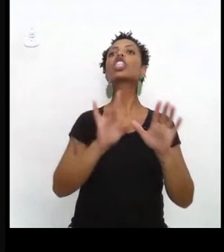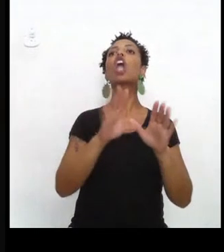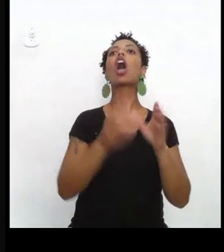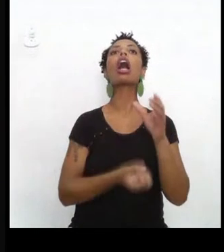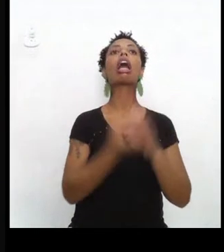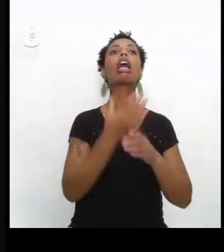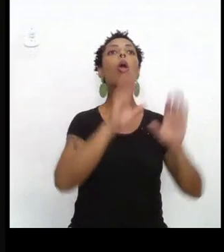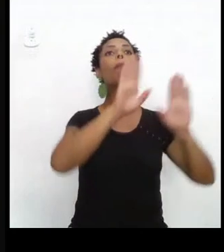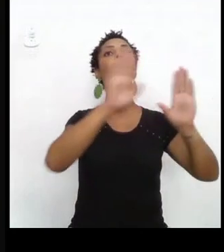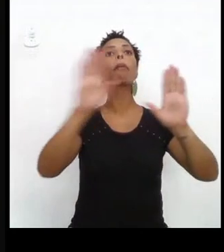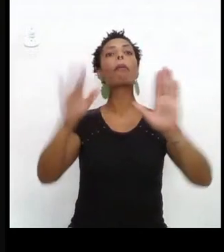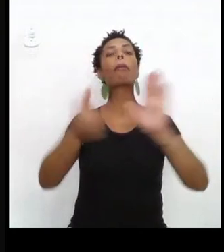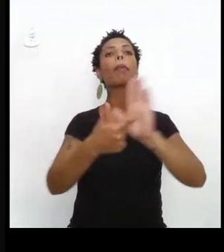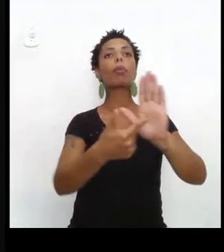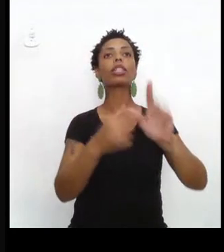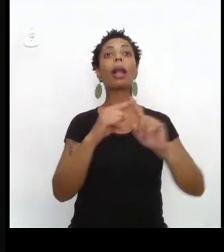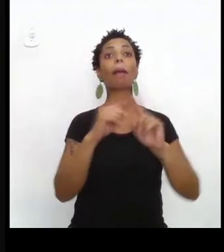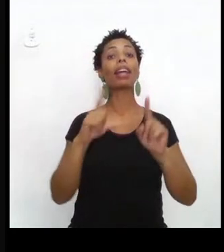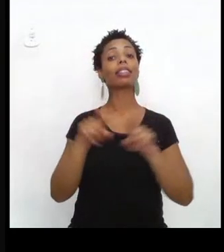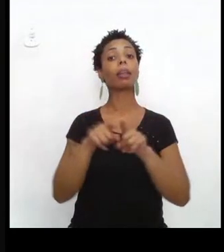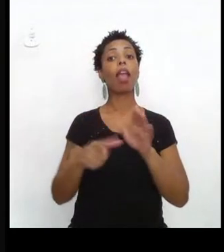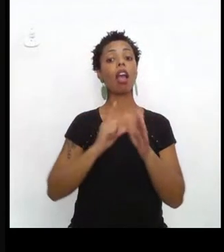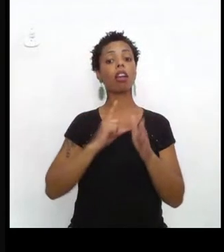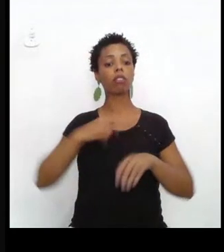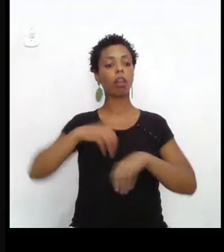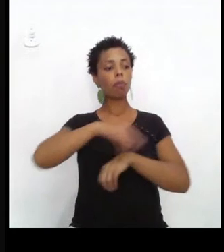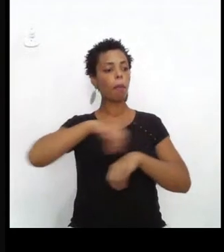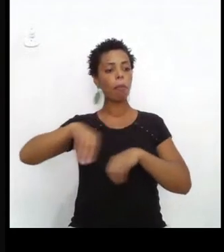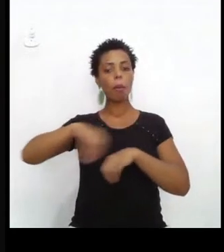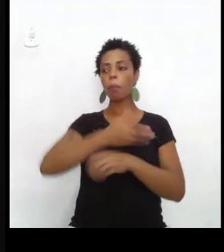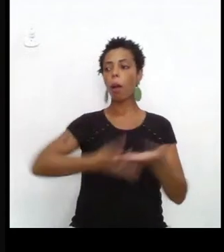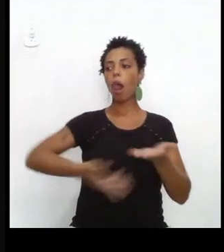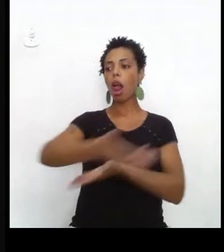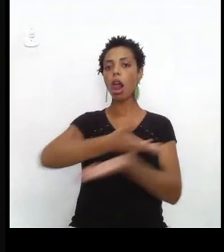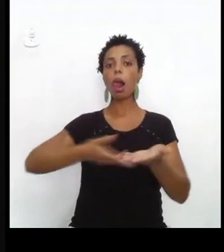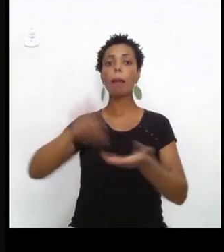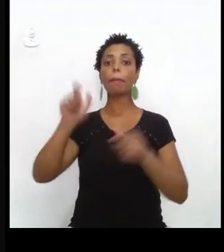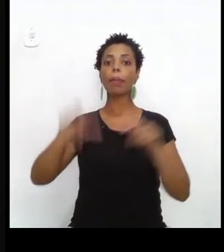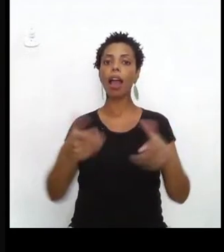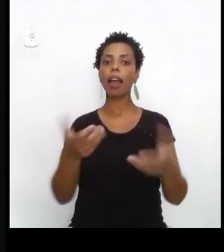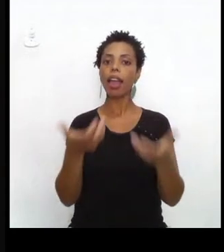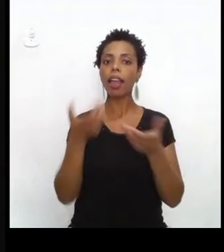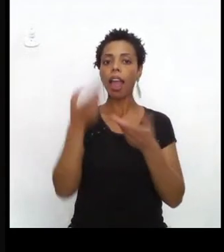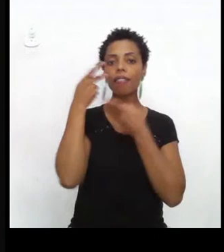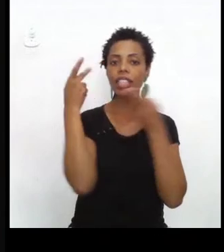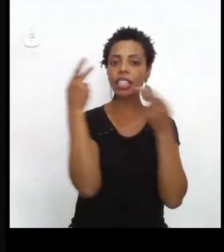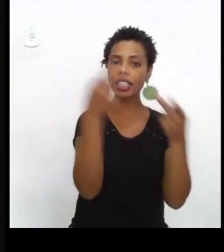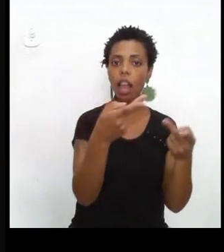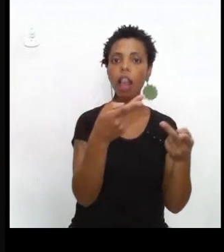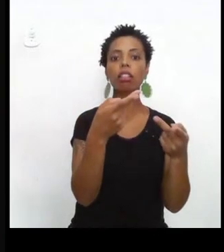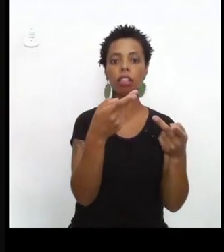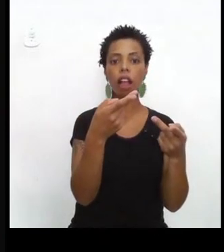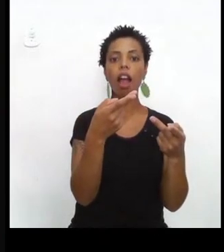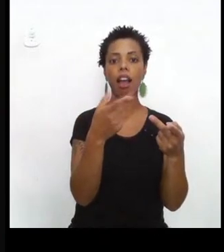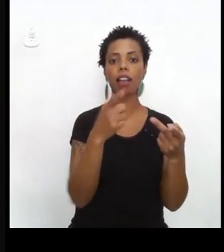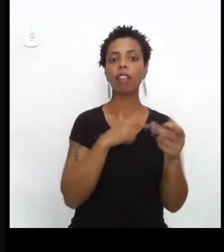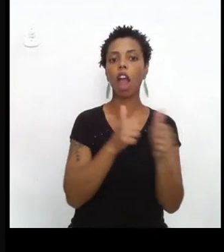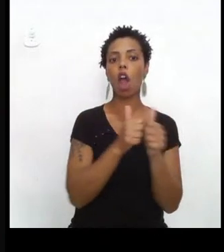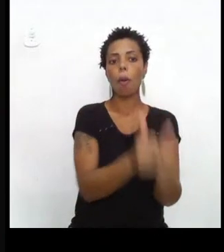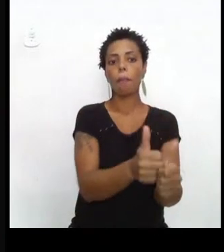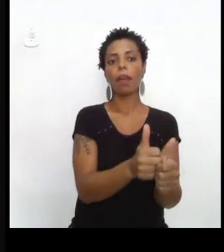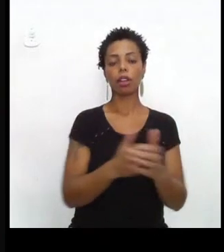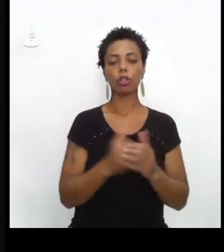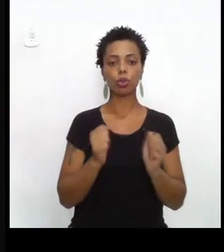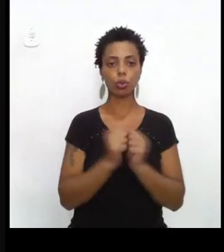mediación e para aqueles que serão visitar uma Bom dia Sandra Celeste truque antes de realizar uma visita